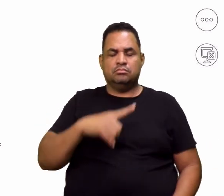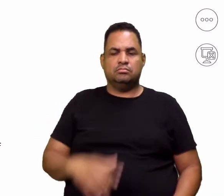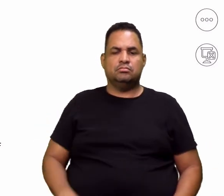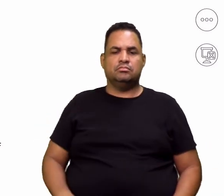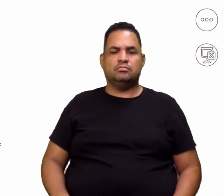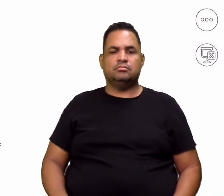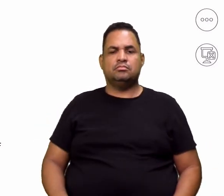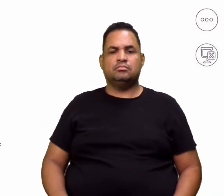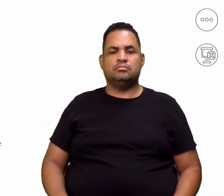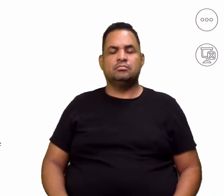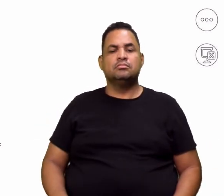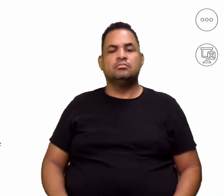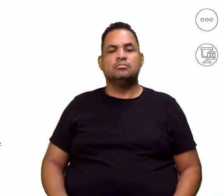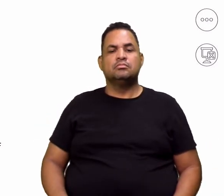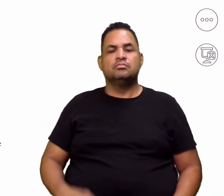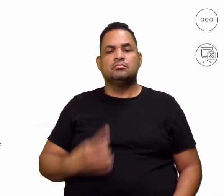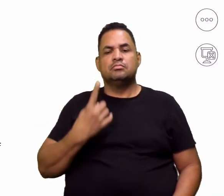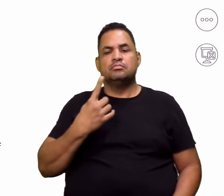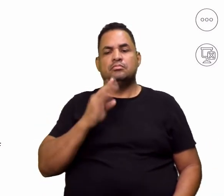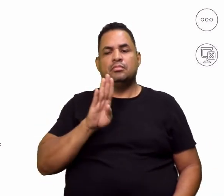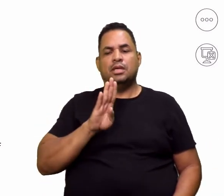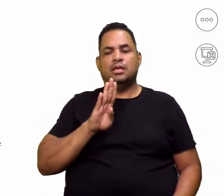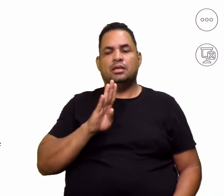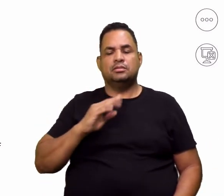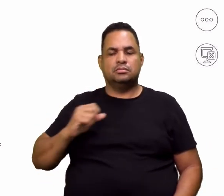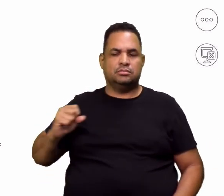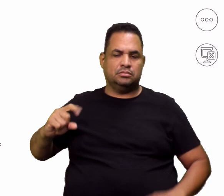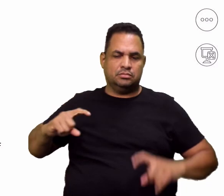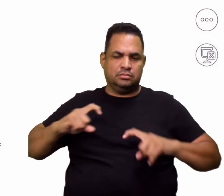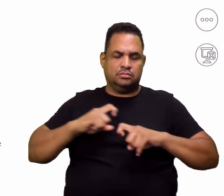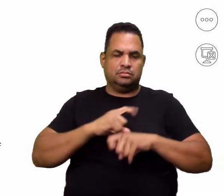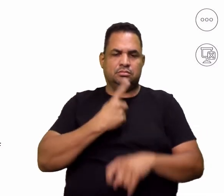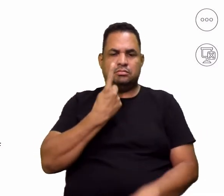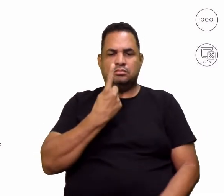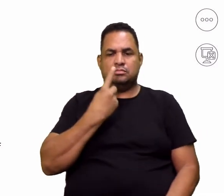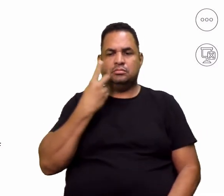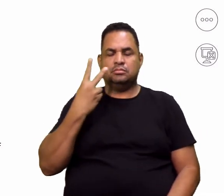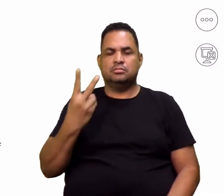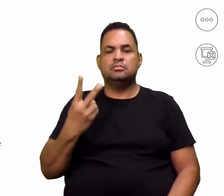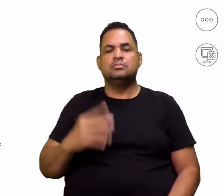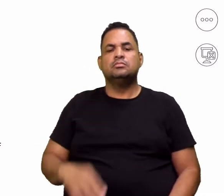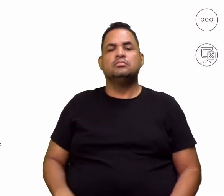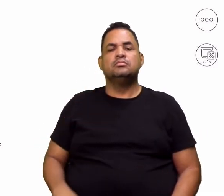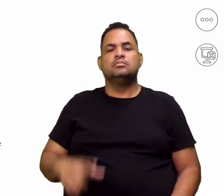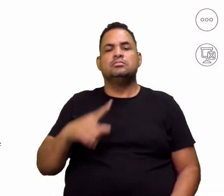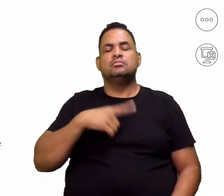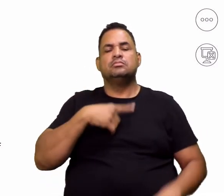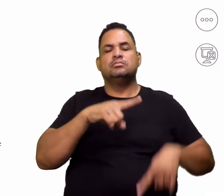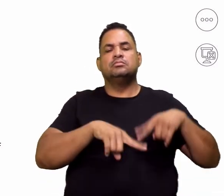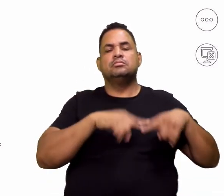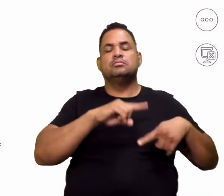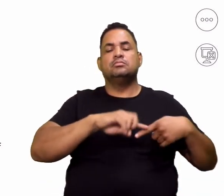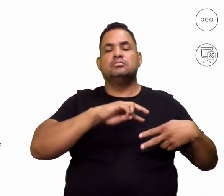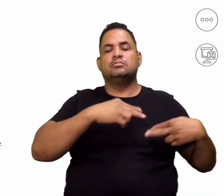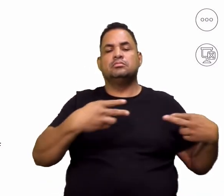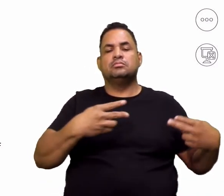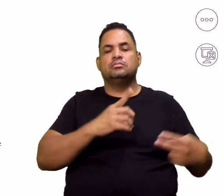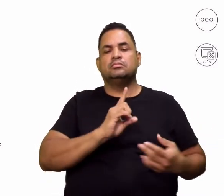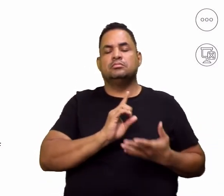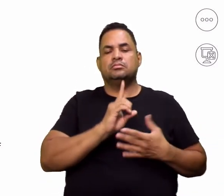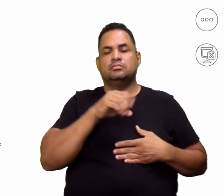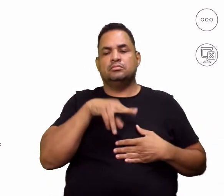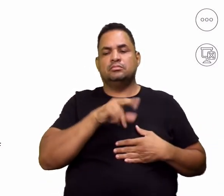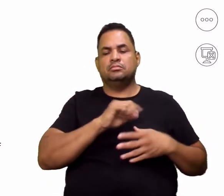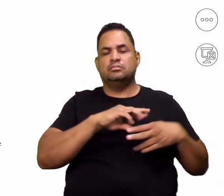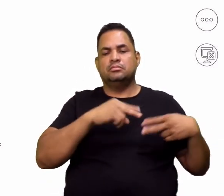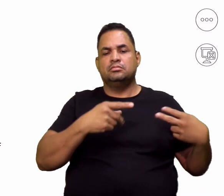se fosse bactéria 1, bactéria 2. A bactéria 1, ela tem o material genético dela aqui, o DNA bacteriano,